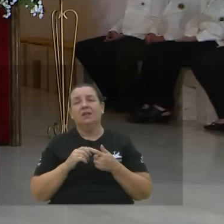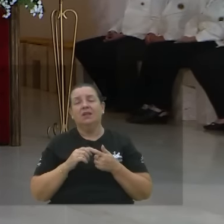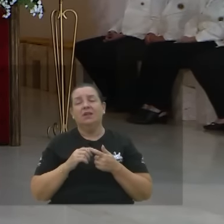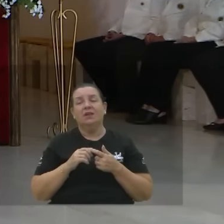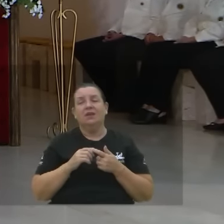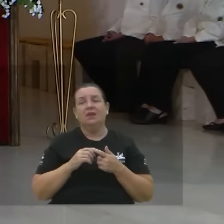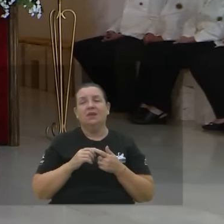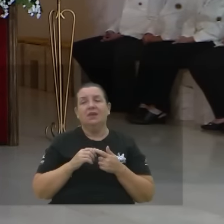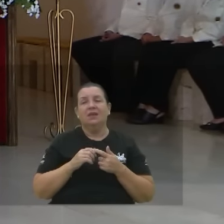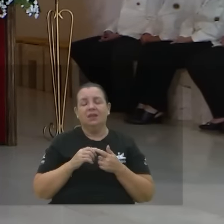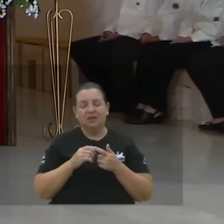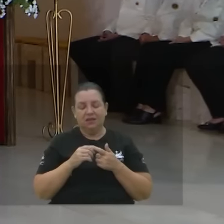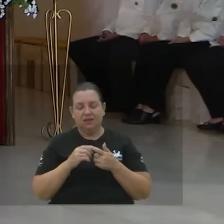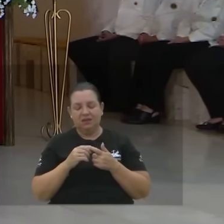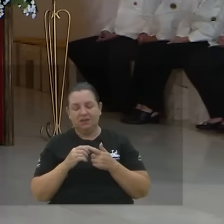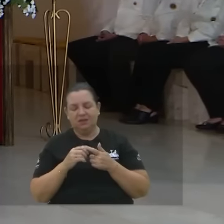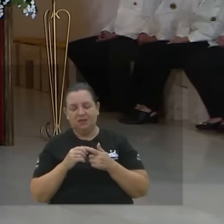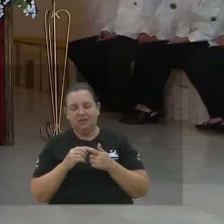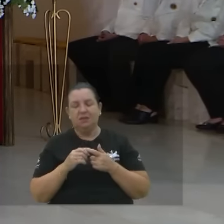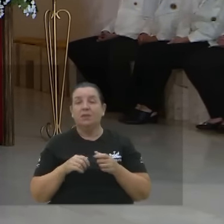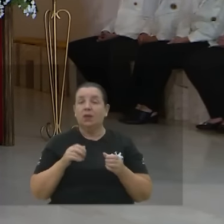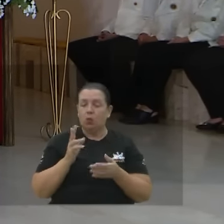é uma continuidade